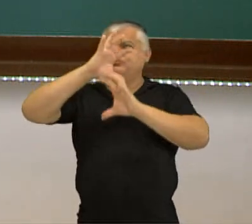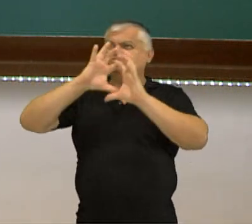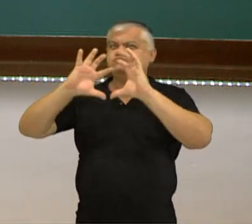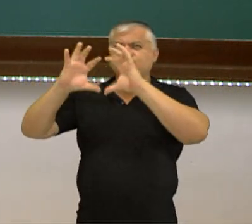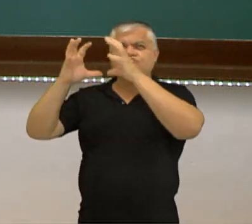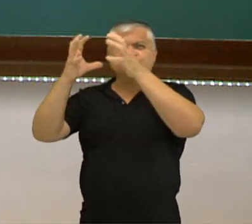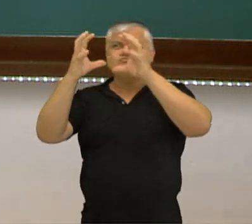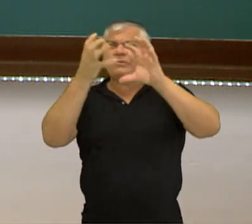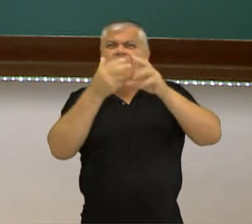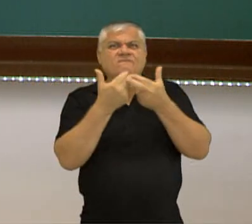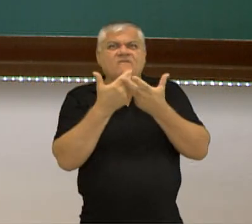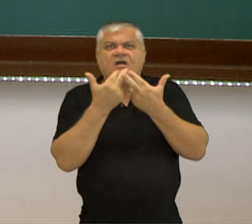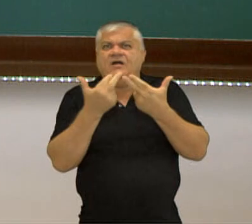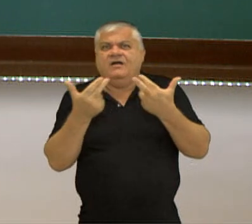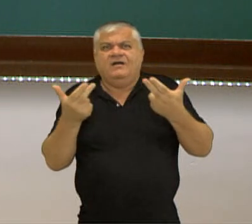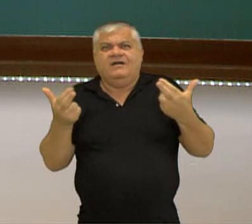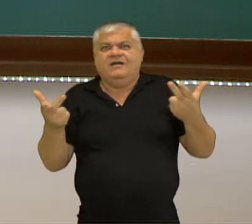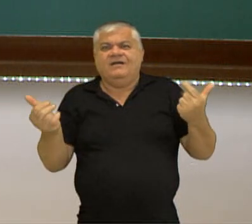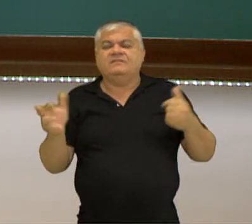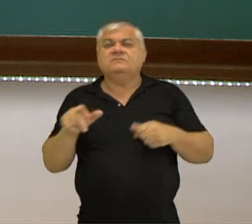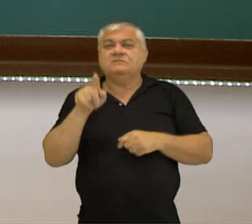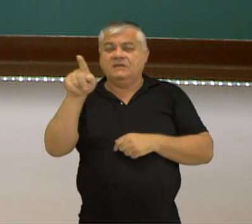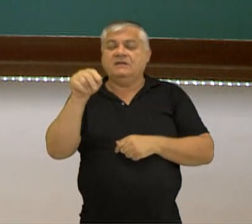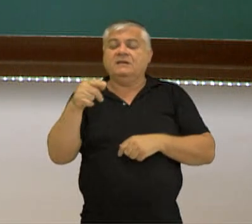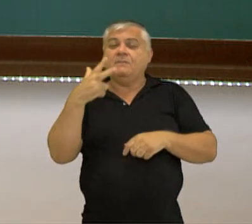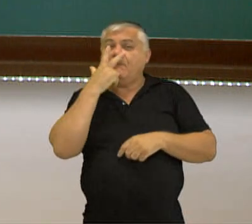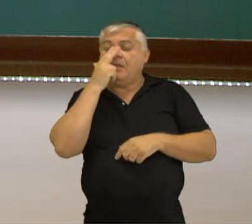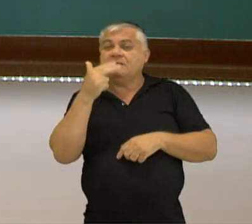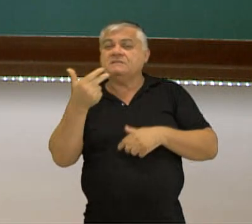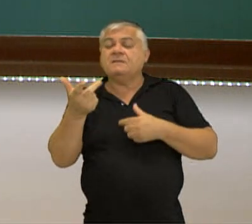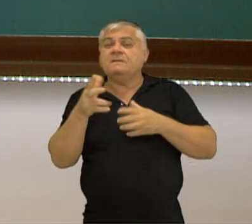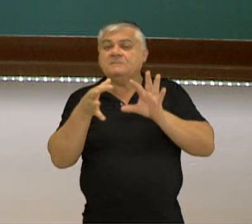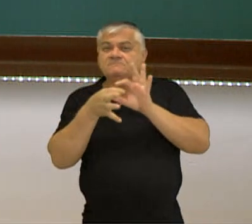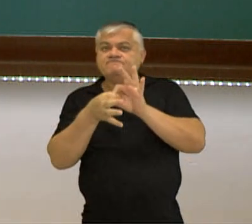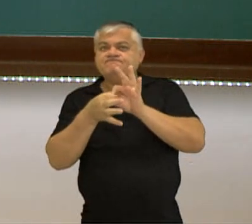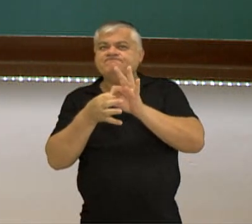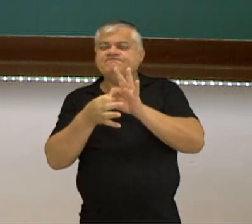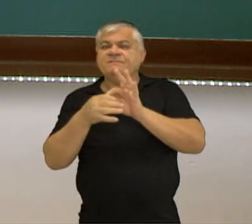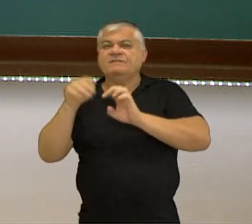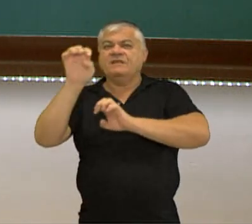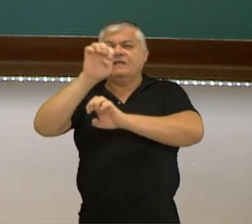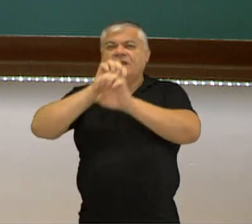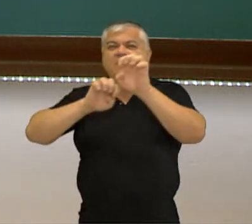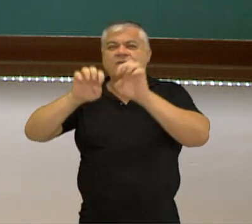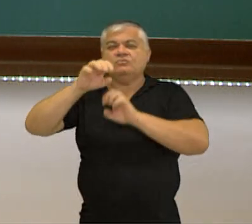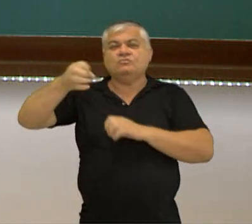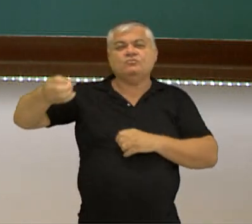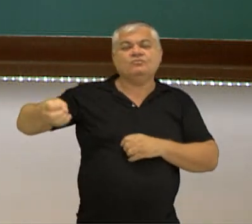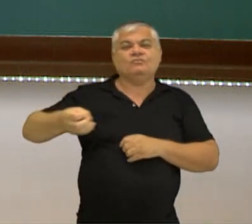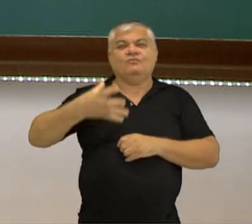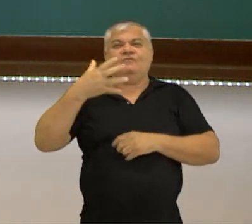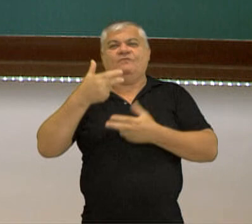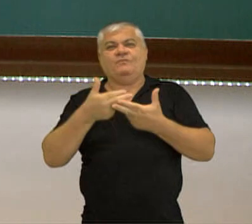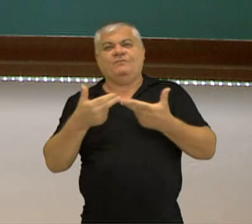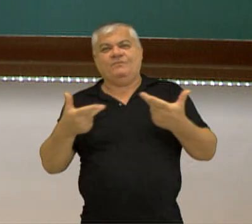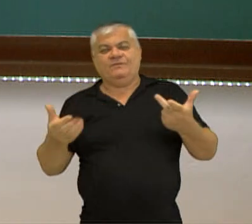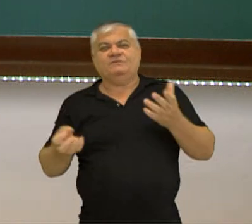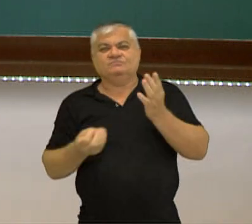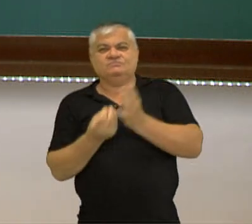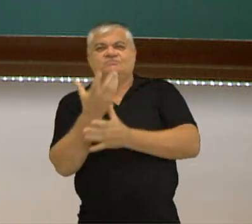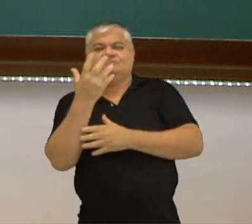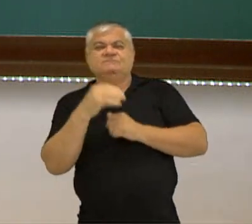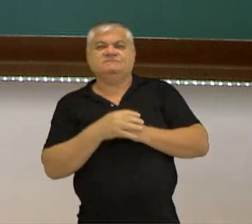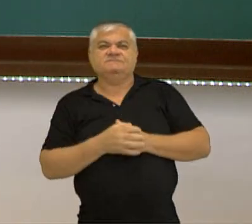mar de elétrons. E isso torna eles mais próximos, coesos, dando origem a novas substâncias. É assim que acontece a